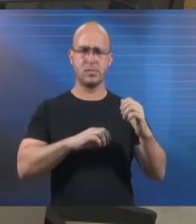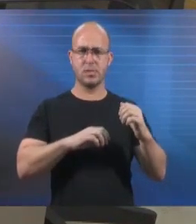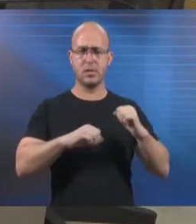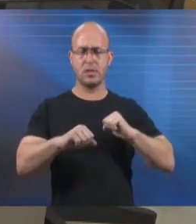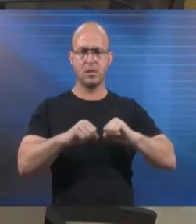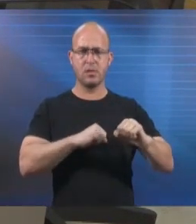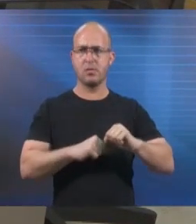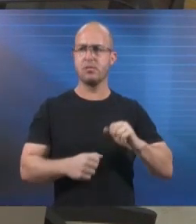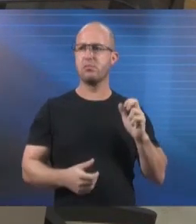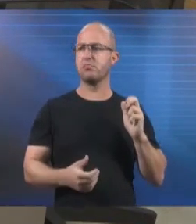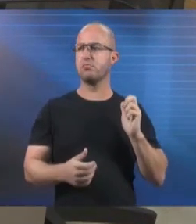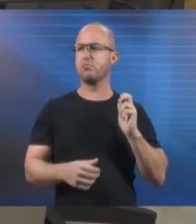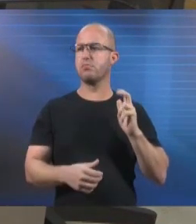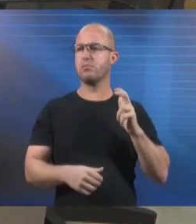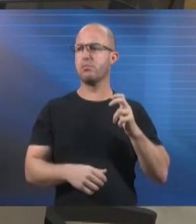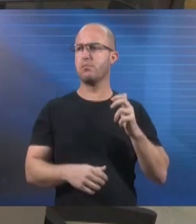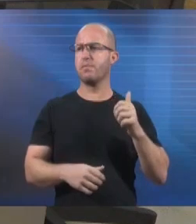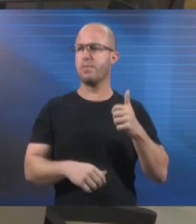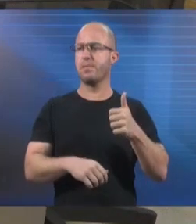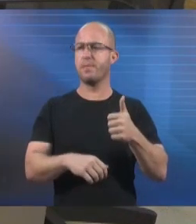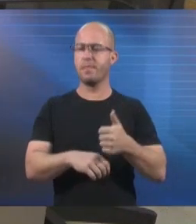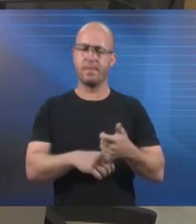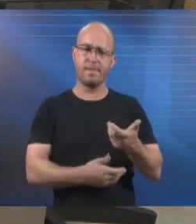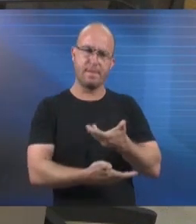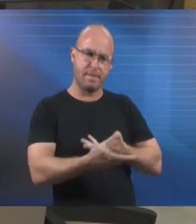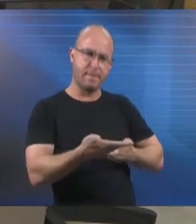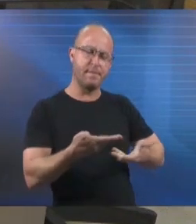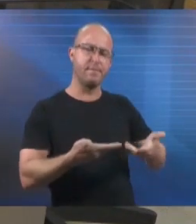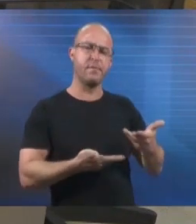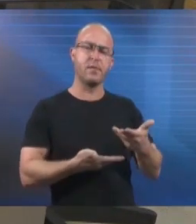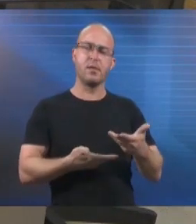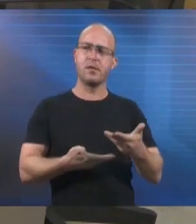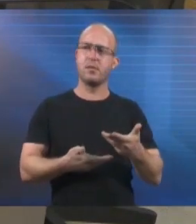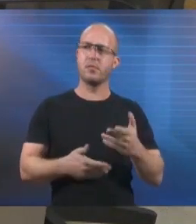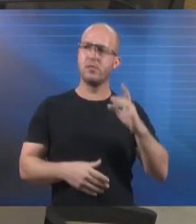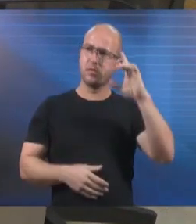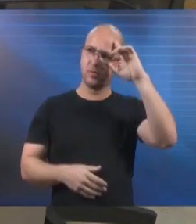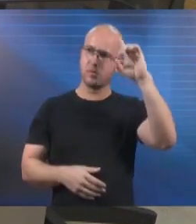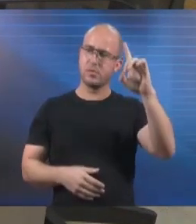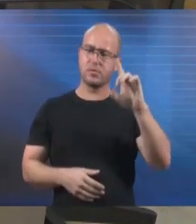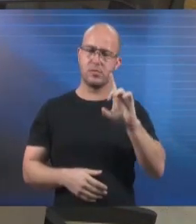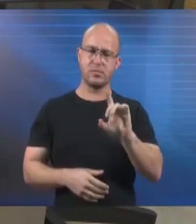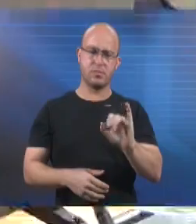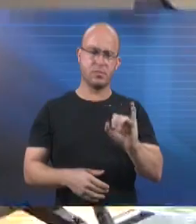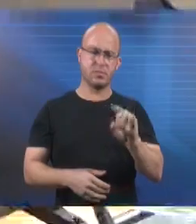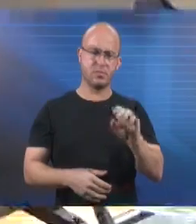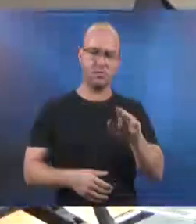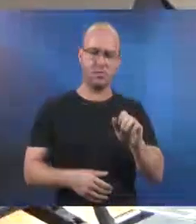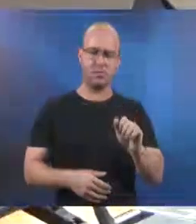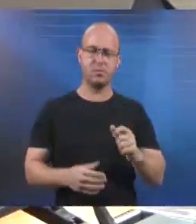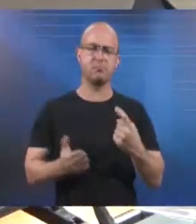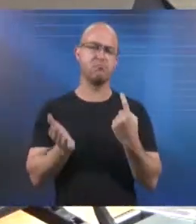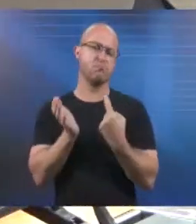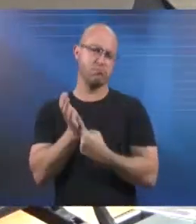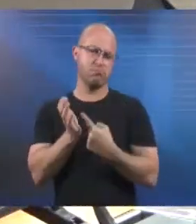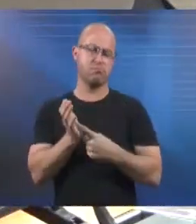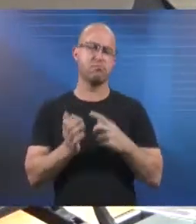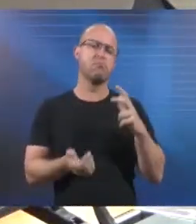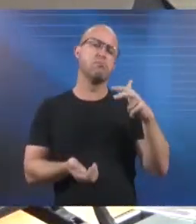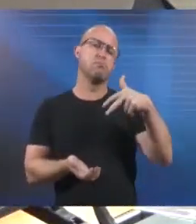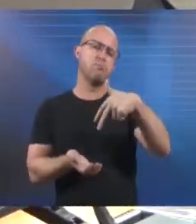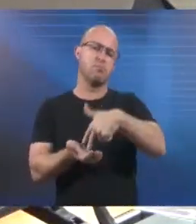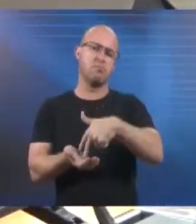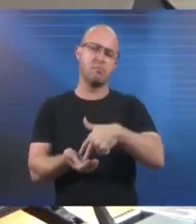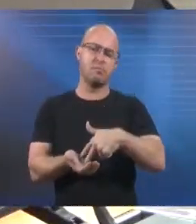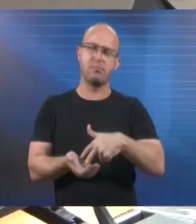colocamos à disposição para mediar inclusive o diretor do idema se comprometeu a vir para